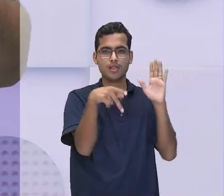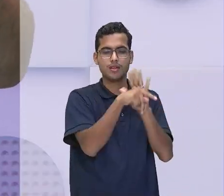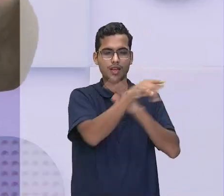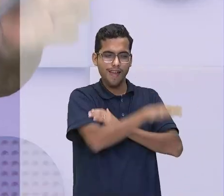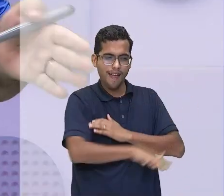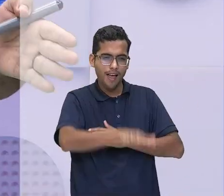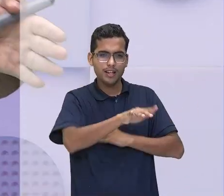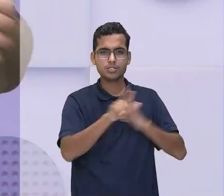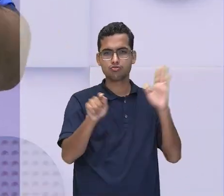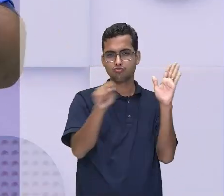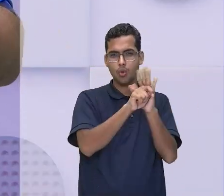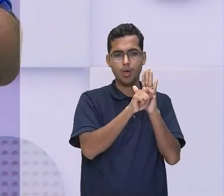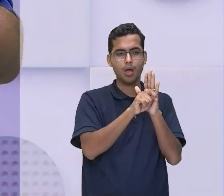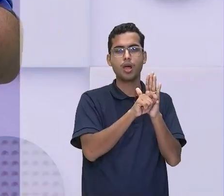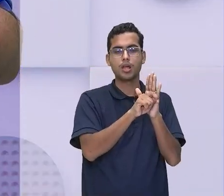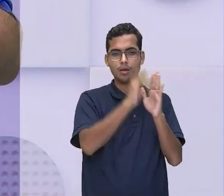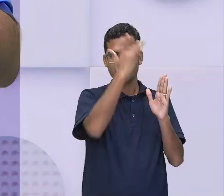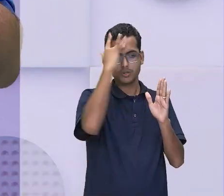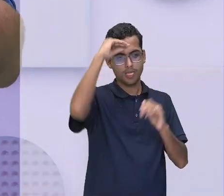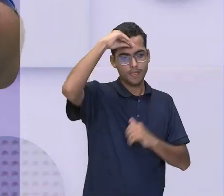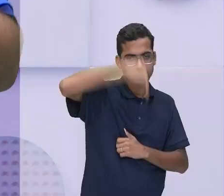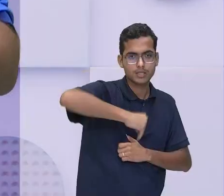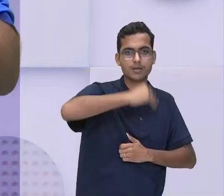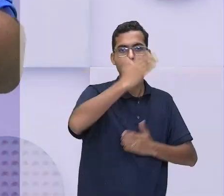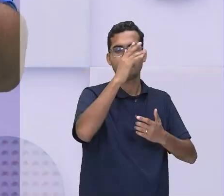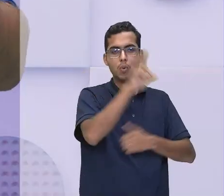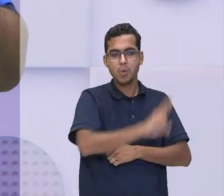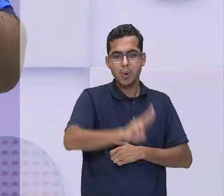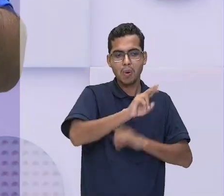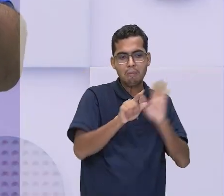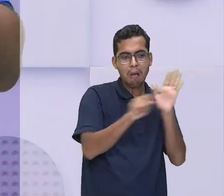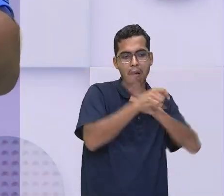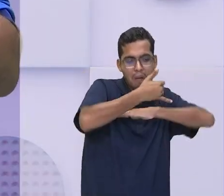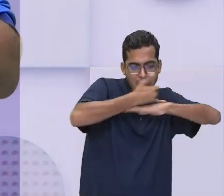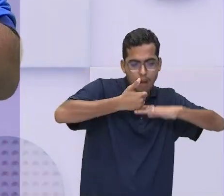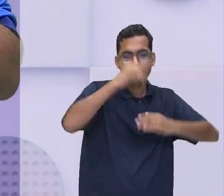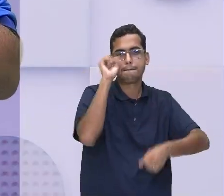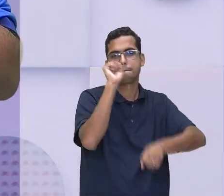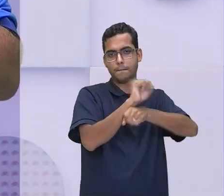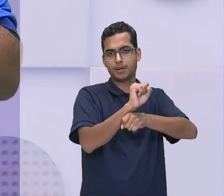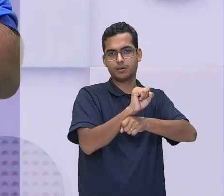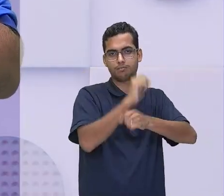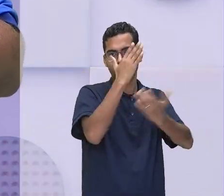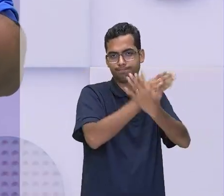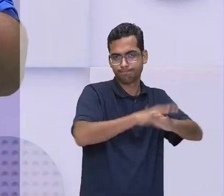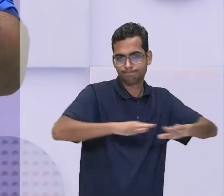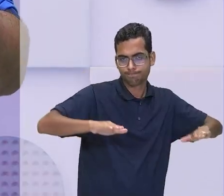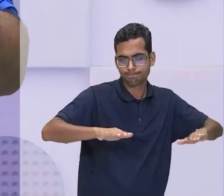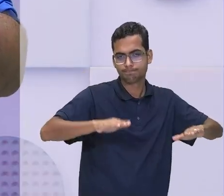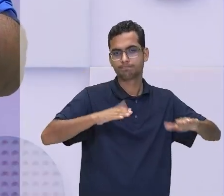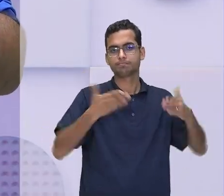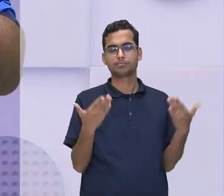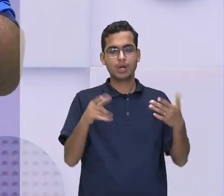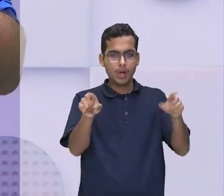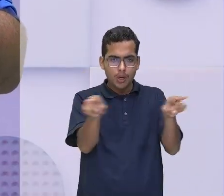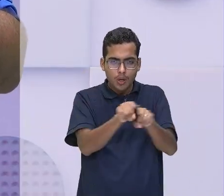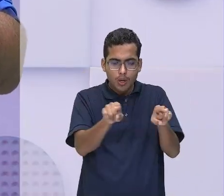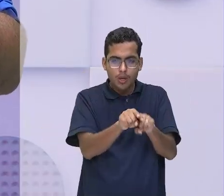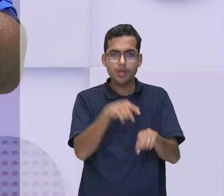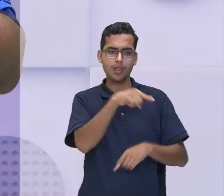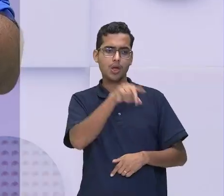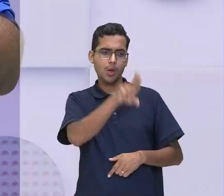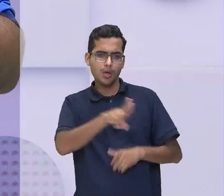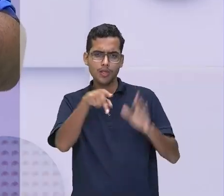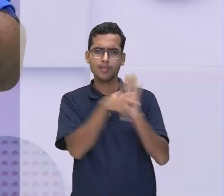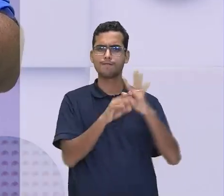os católicos romanos, como também muitas igrejas evangélicas mantêm clínicas de terapia que não só utilizam a questão da